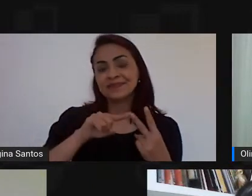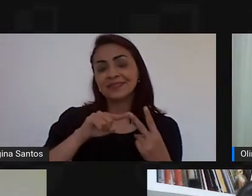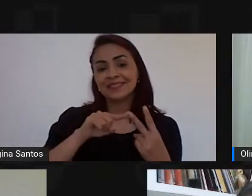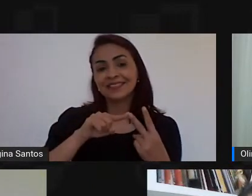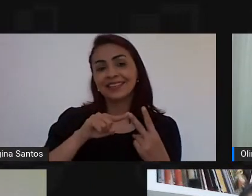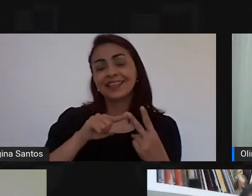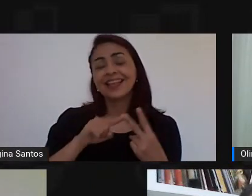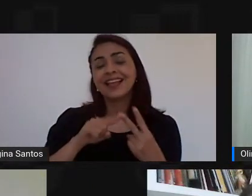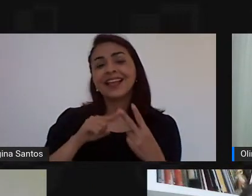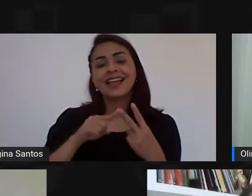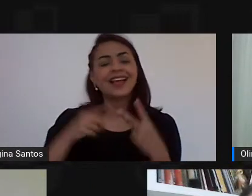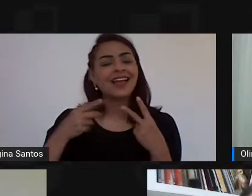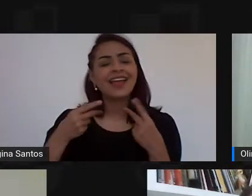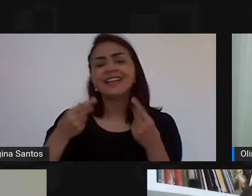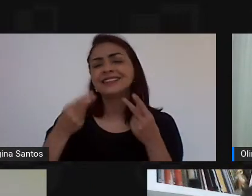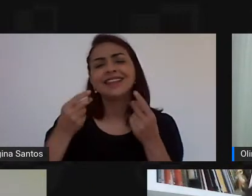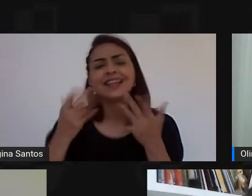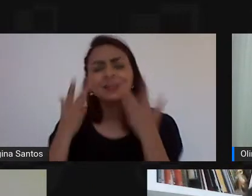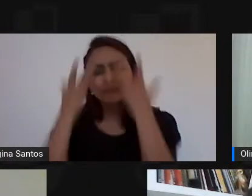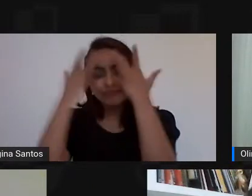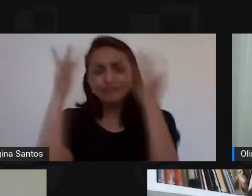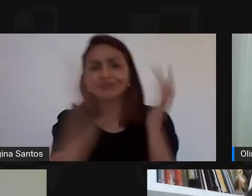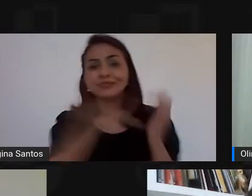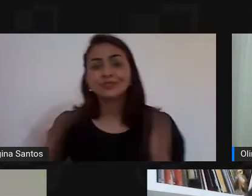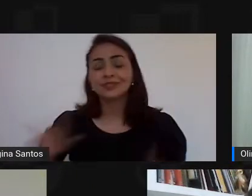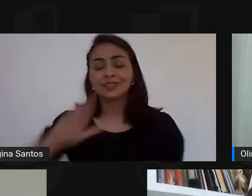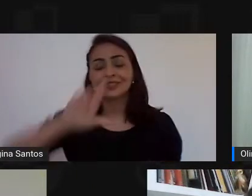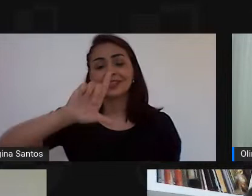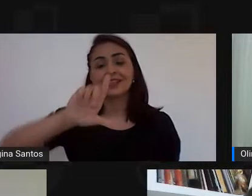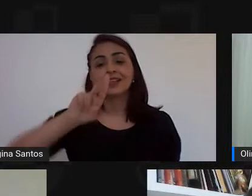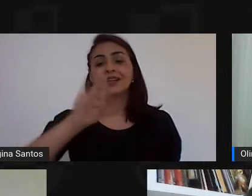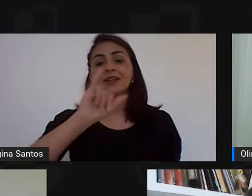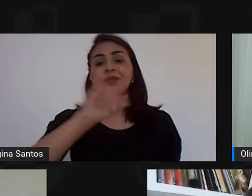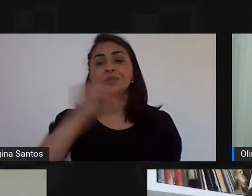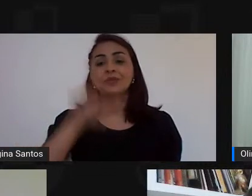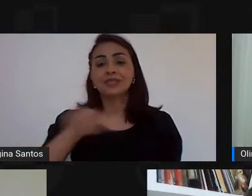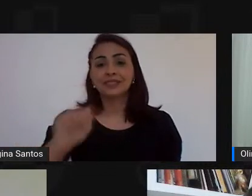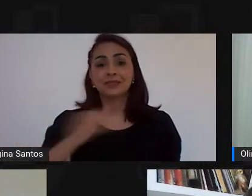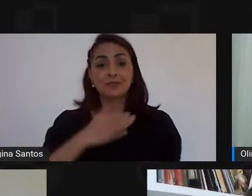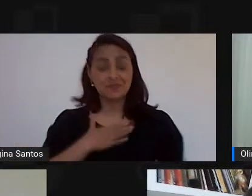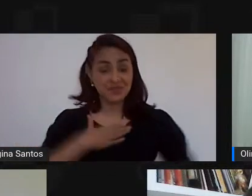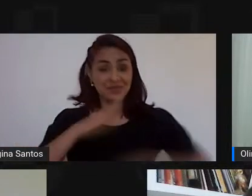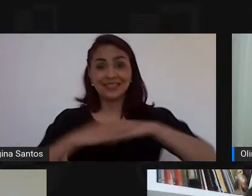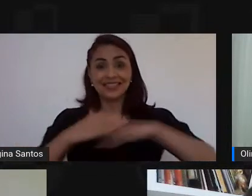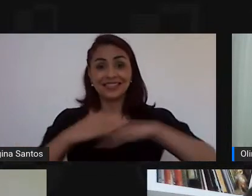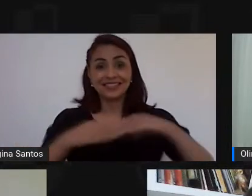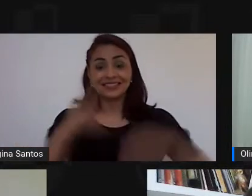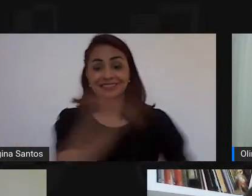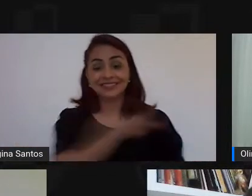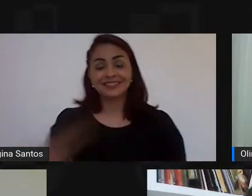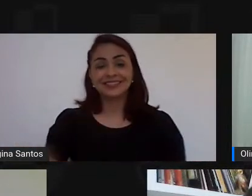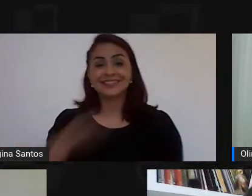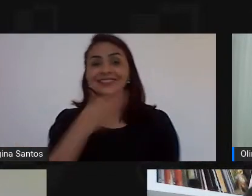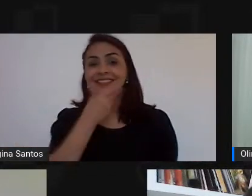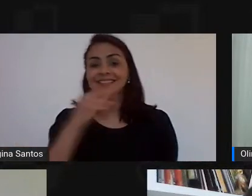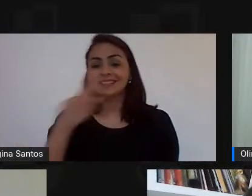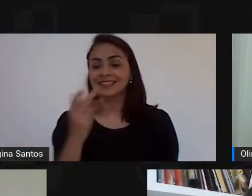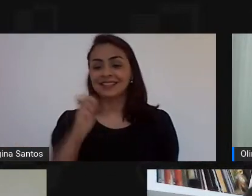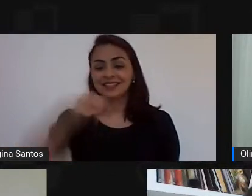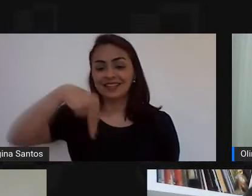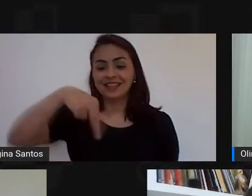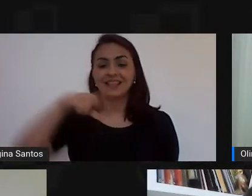eterna professora, Luísa Galvão Nesta, meu querido professor Henrique, que eu amo demais, professora linda, minha